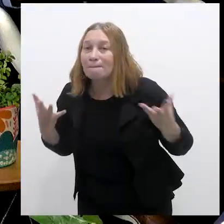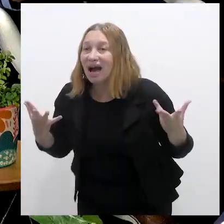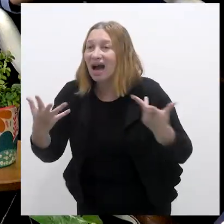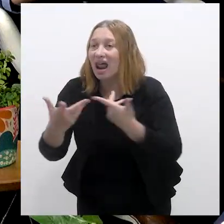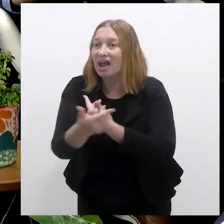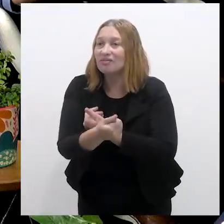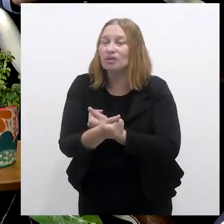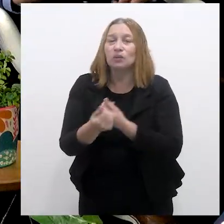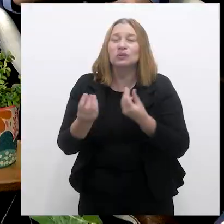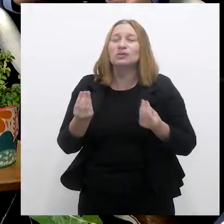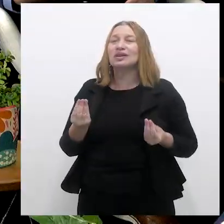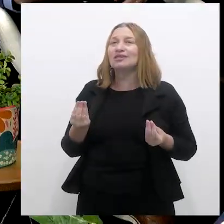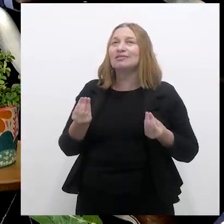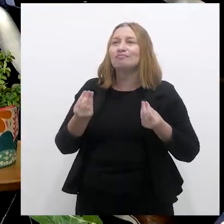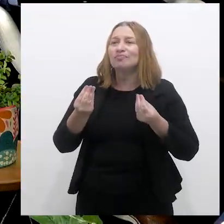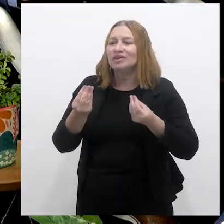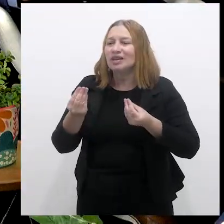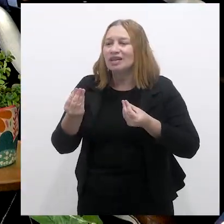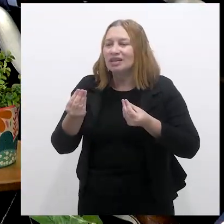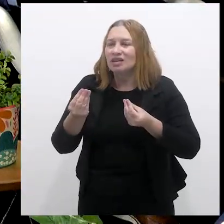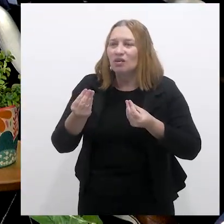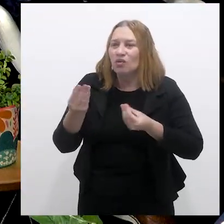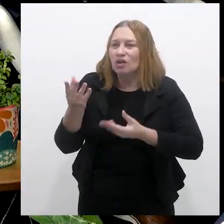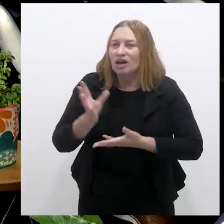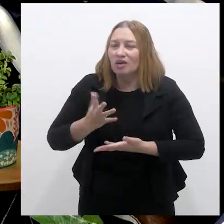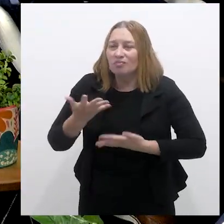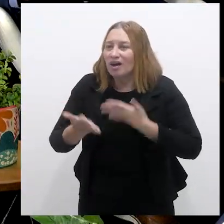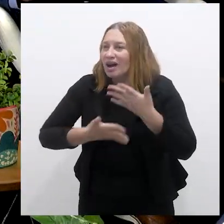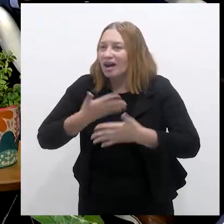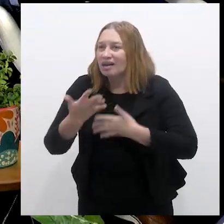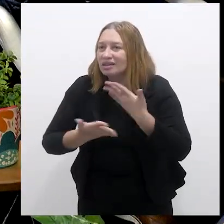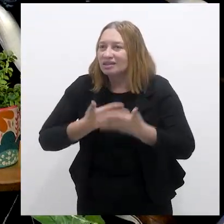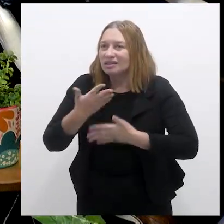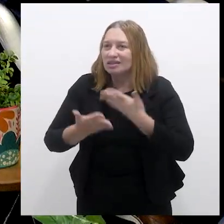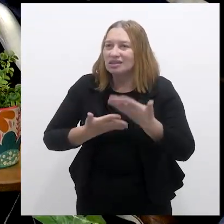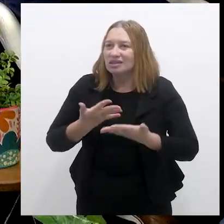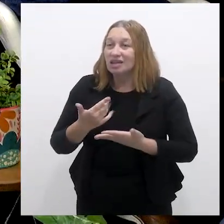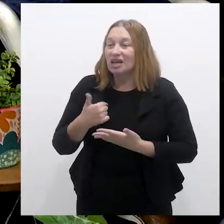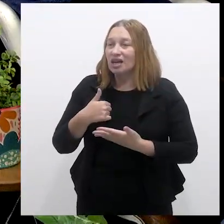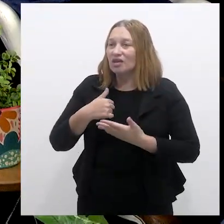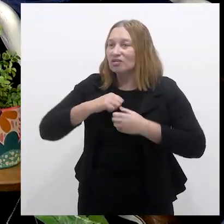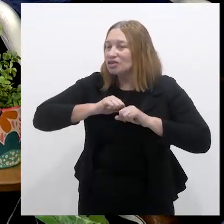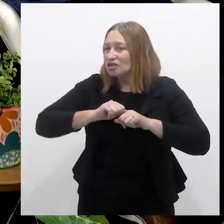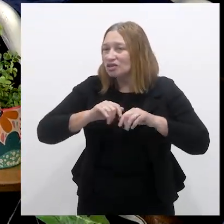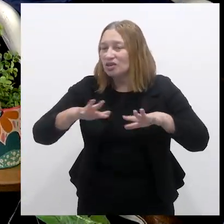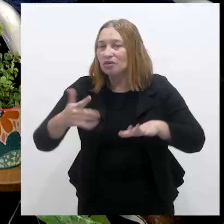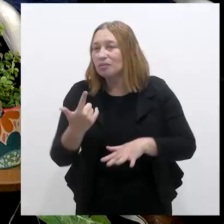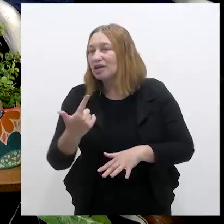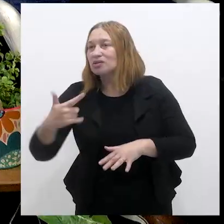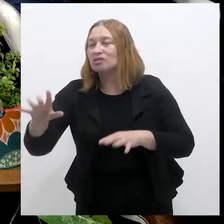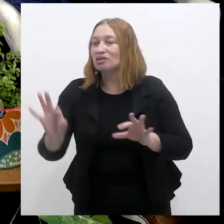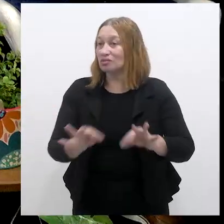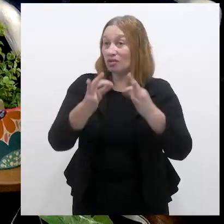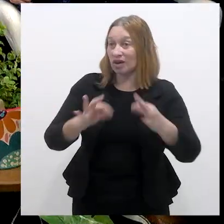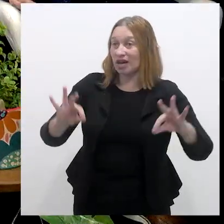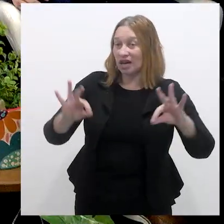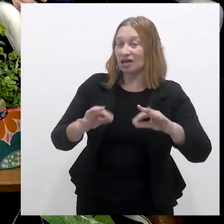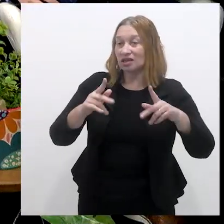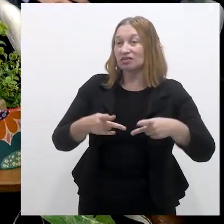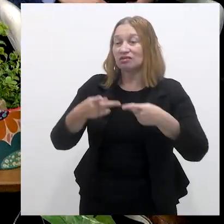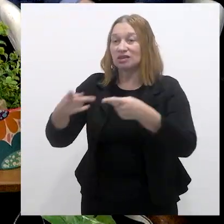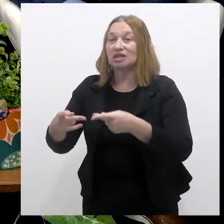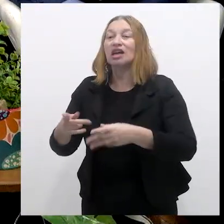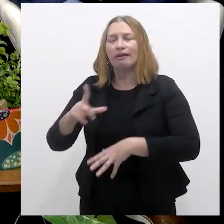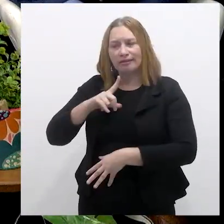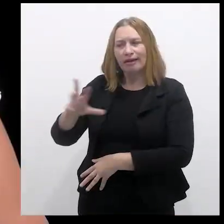intercâmbio muito bom, é algo que traz muito calor ao meu coração e algo que, sem dúvida nenhuma, eu levo para as outras orquestras onde